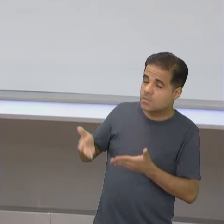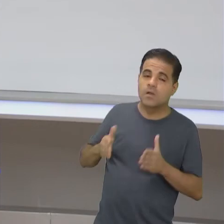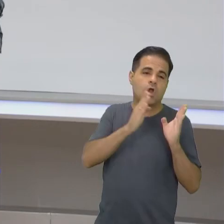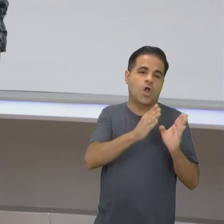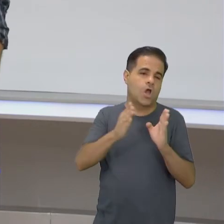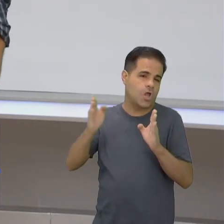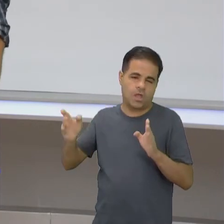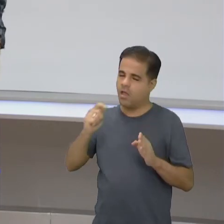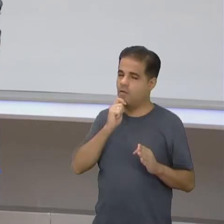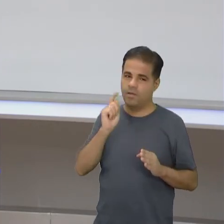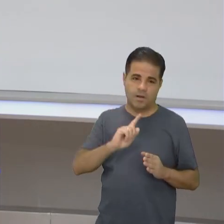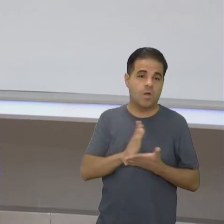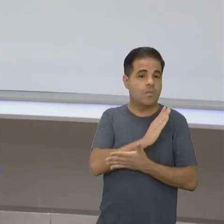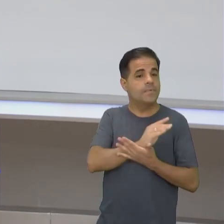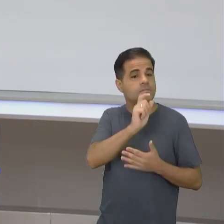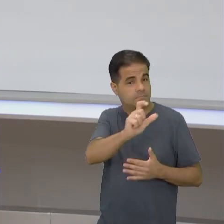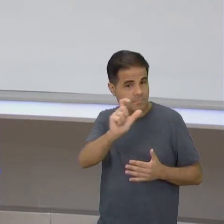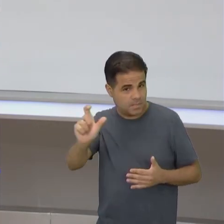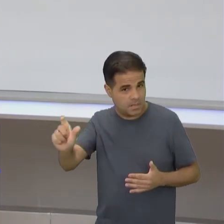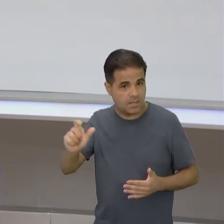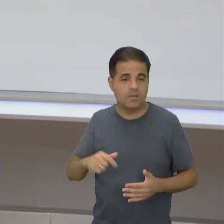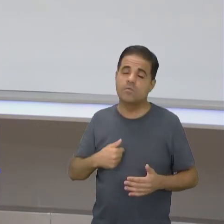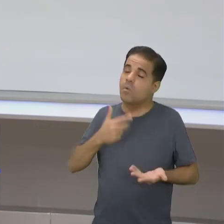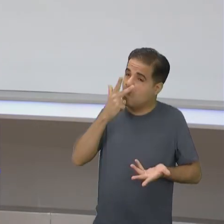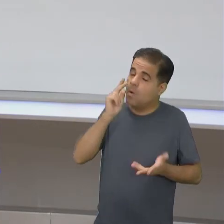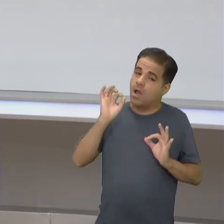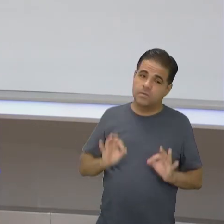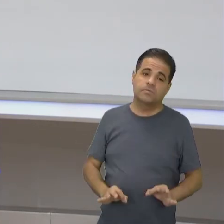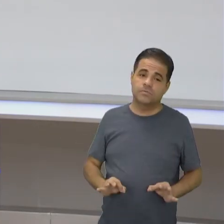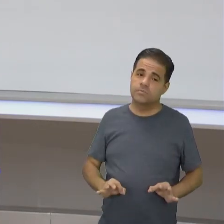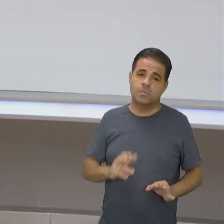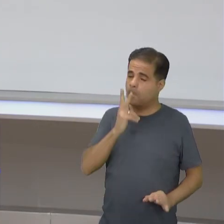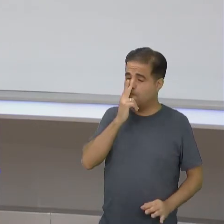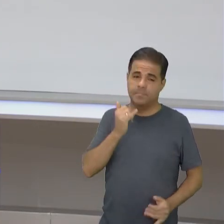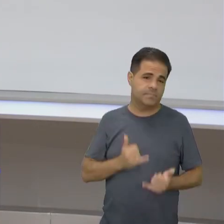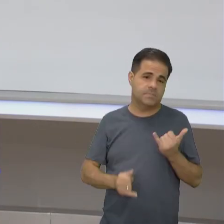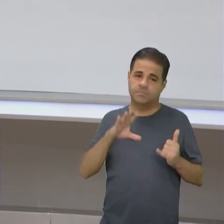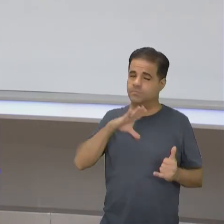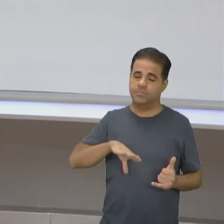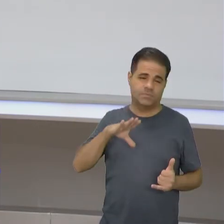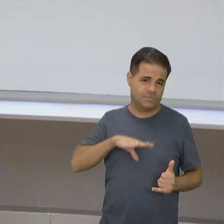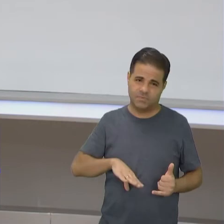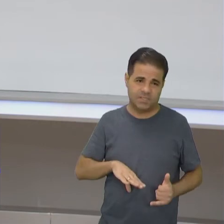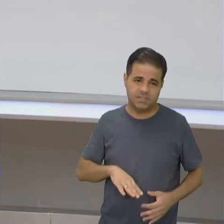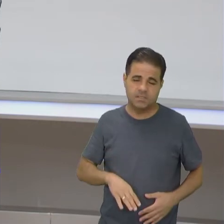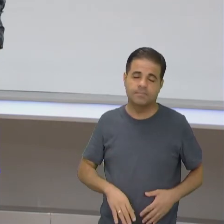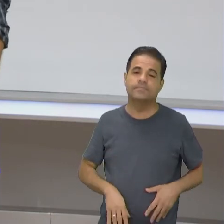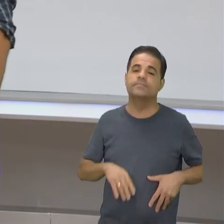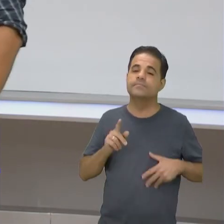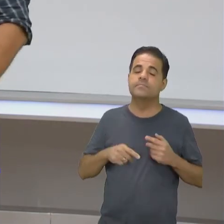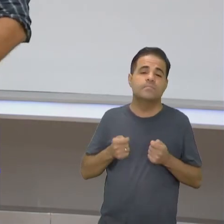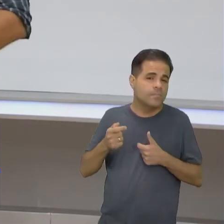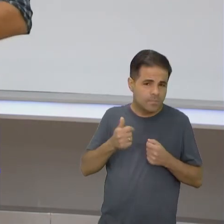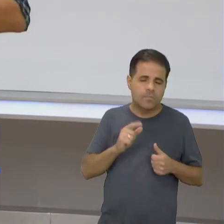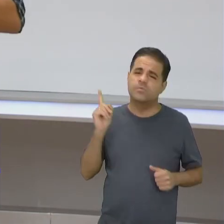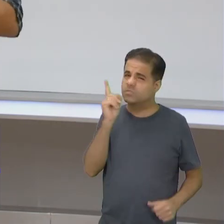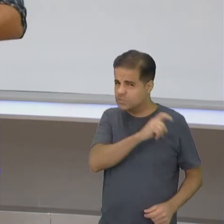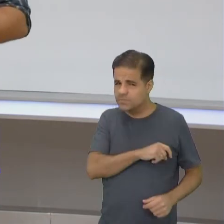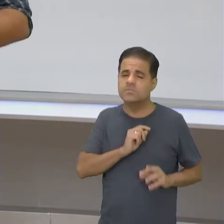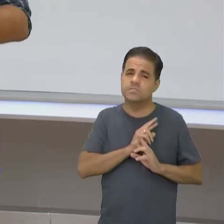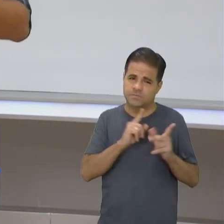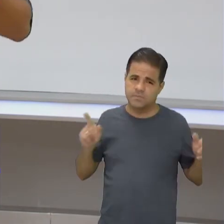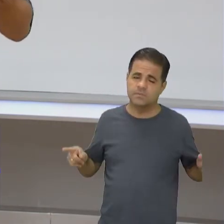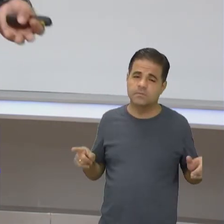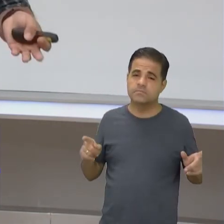alfabética, mas olha só, algumas palavras que eu acho que não parecem língua portuguesa, que são um pouco difíceis,